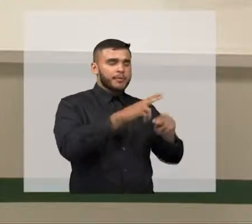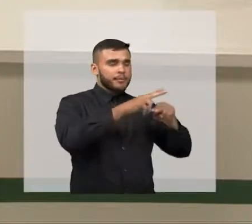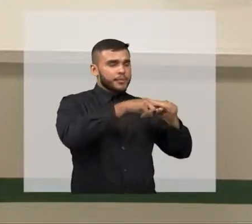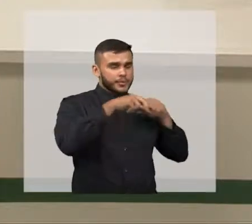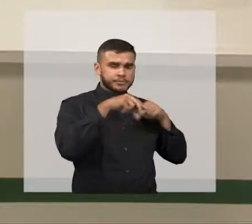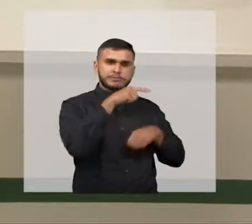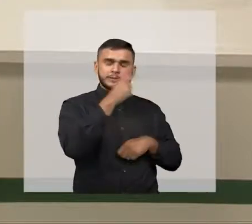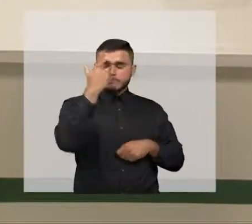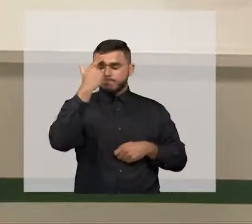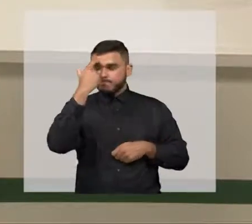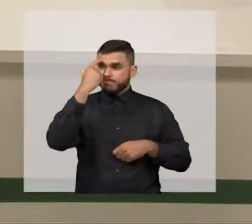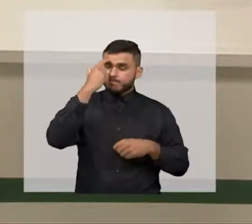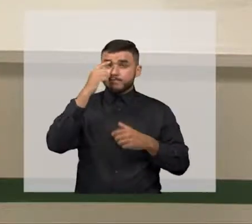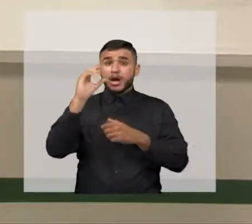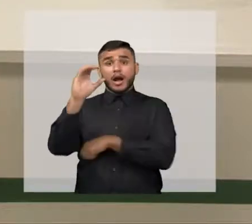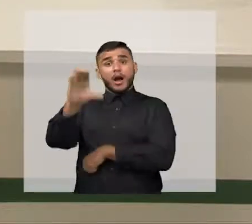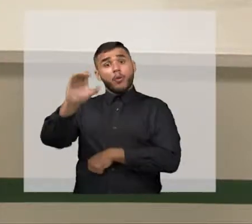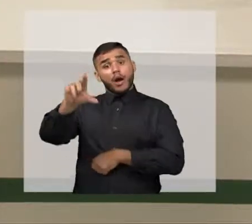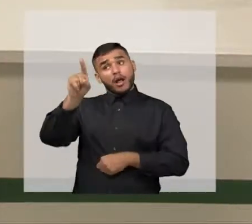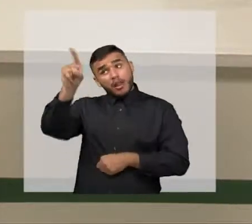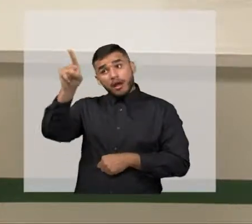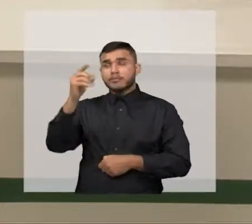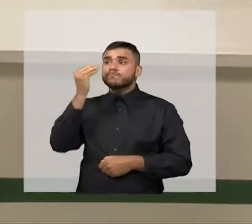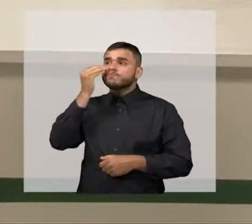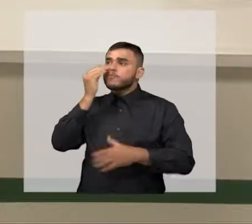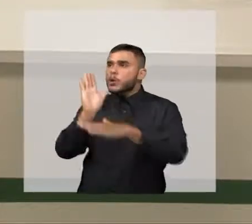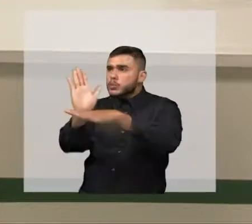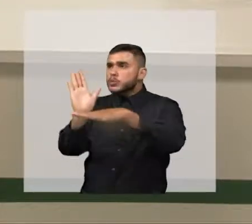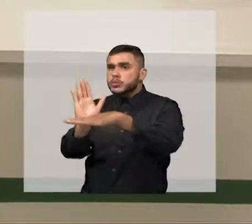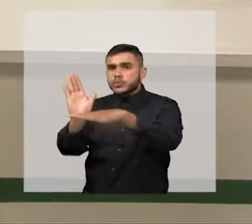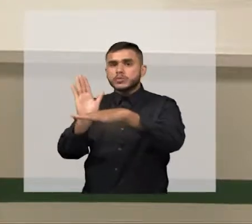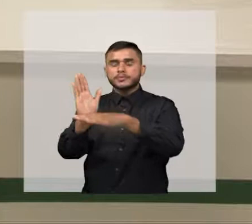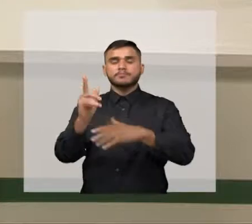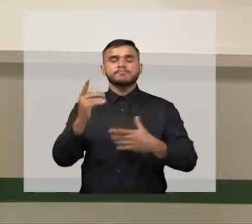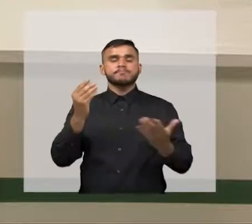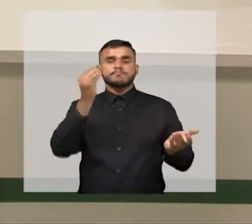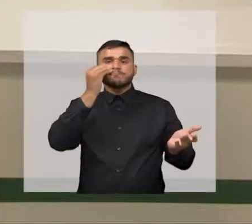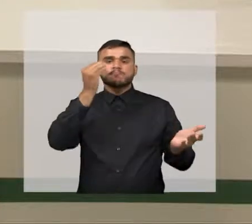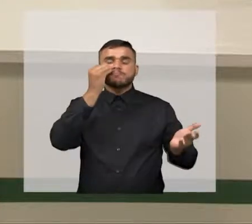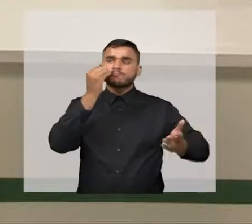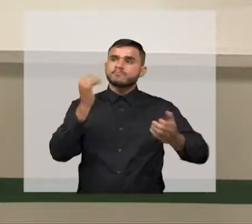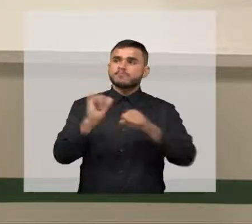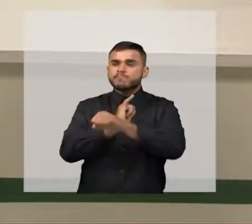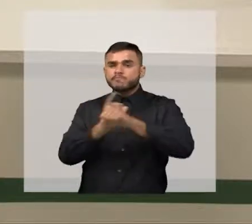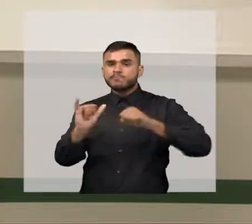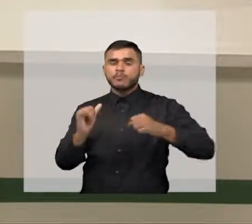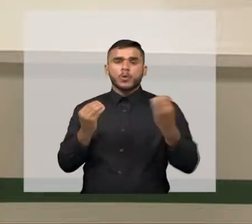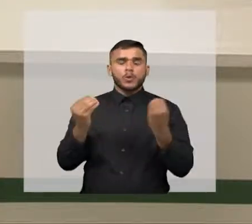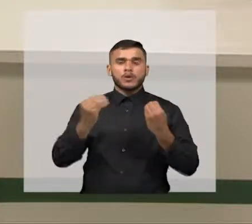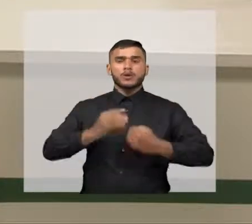para tentar resolver os problemas de Caucaia surgiu desse grave